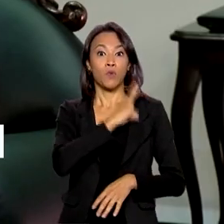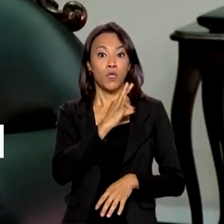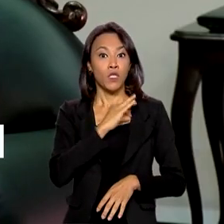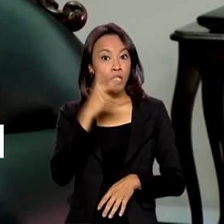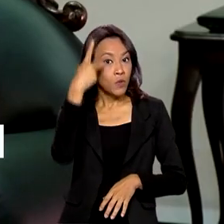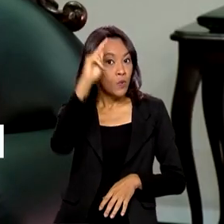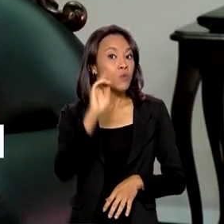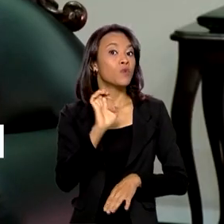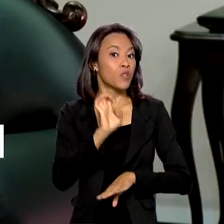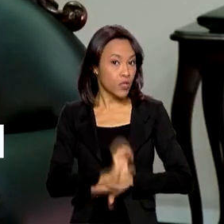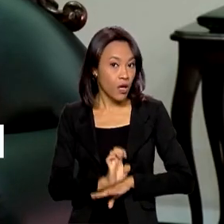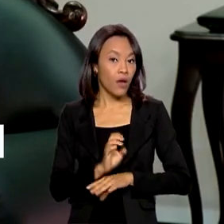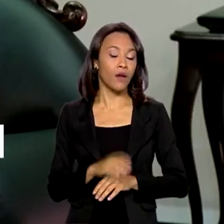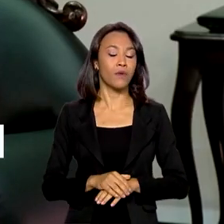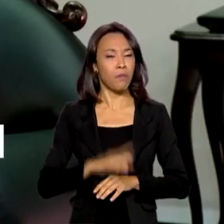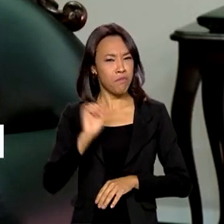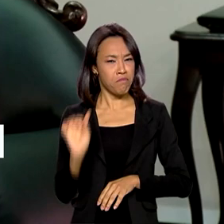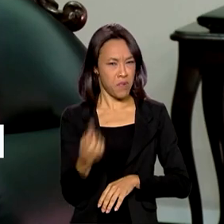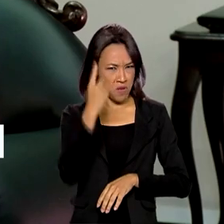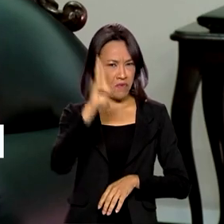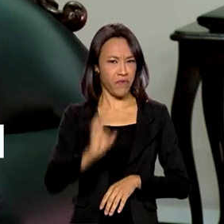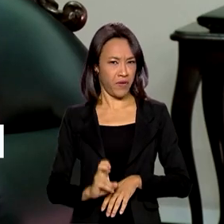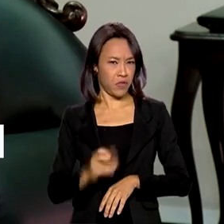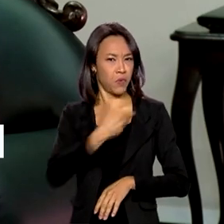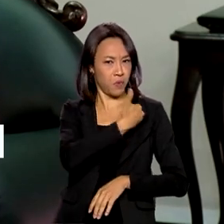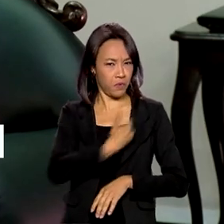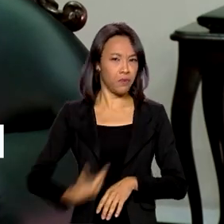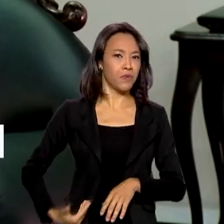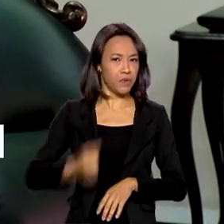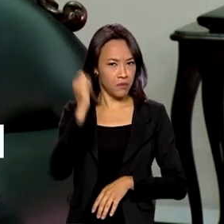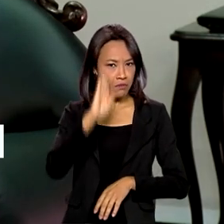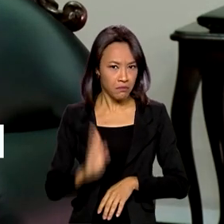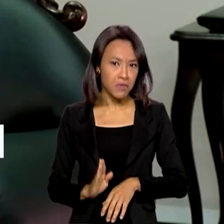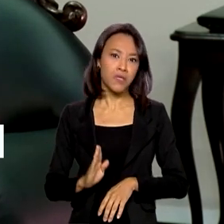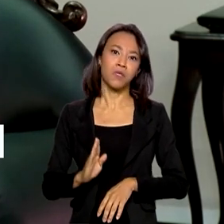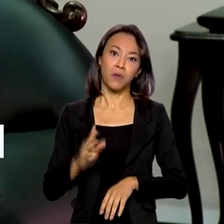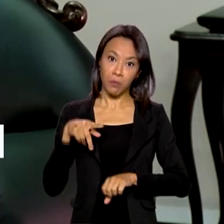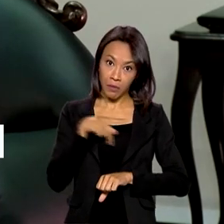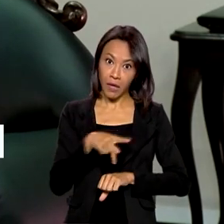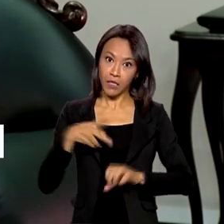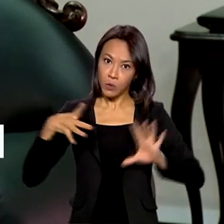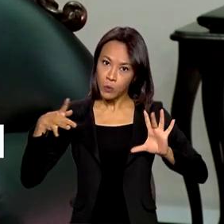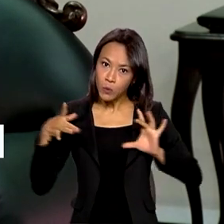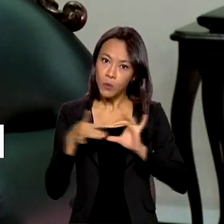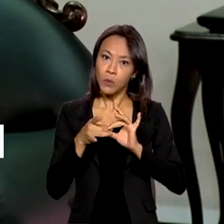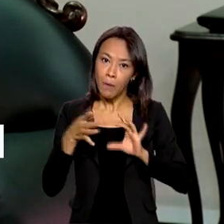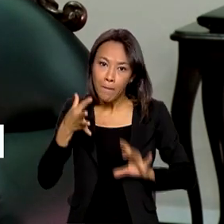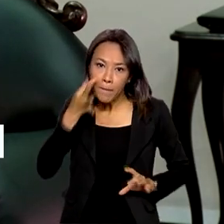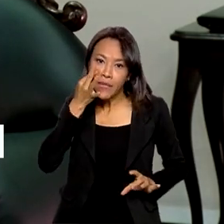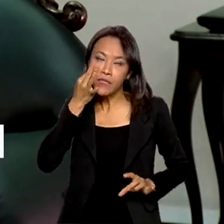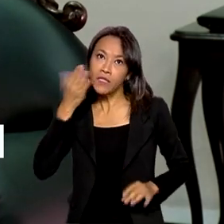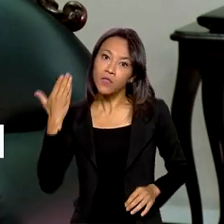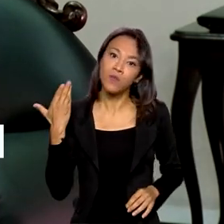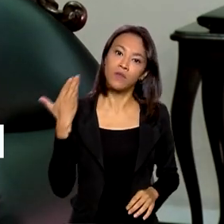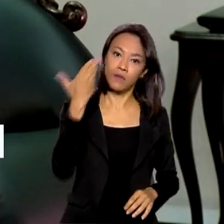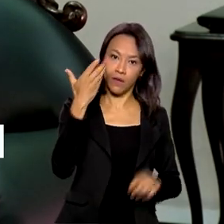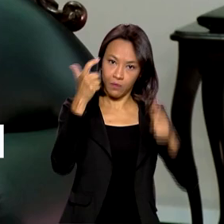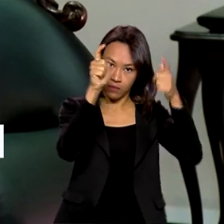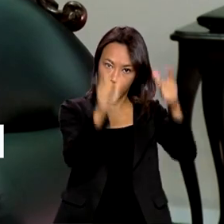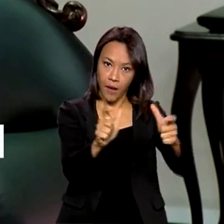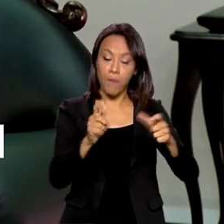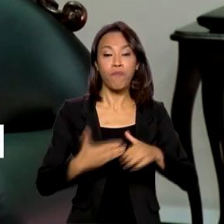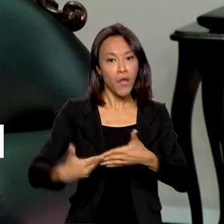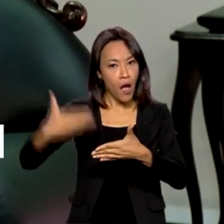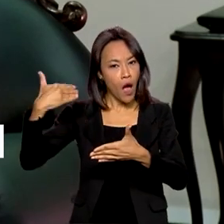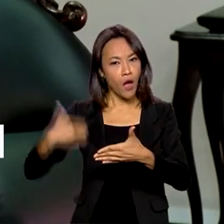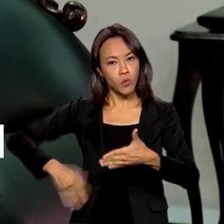acho que a primeira vez que o estado brasileiro realmente está totalmente presente naquela região as forças armadas já vinham fazendo